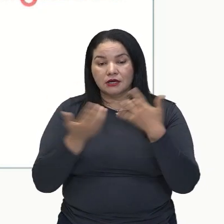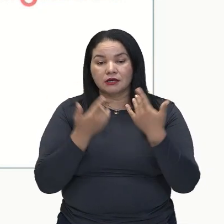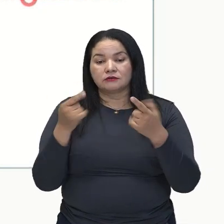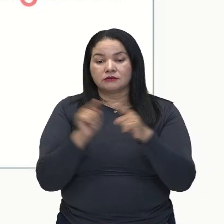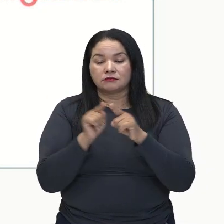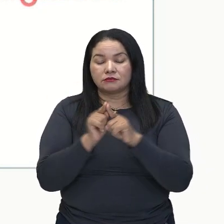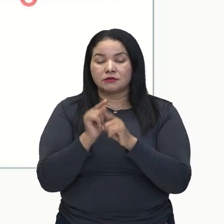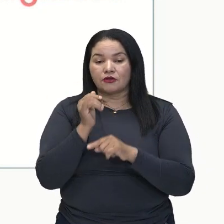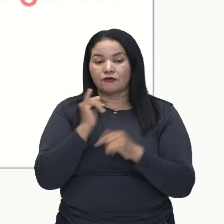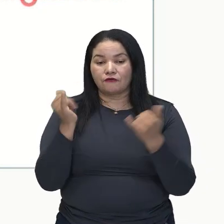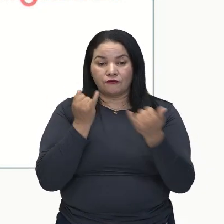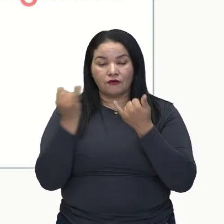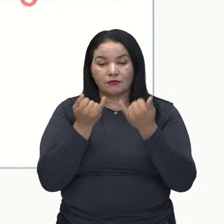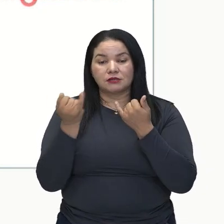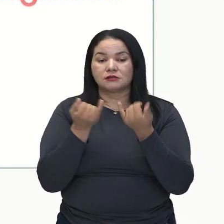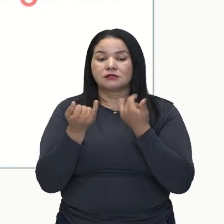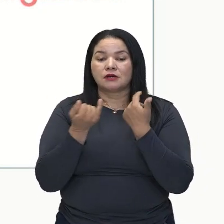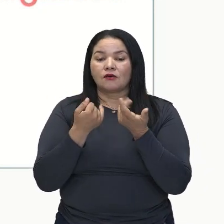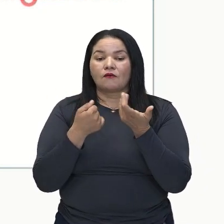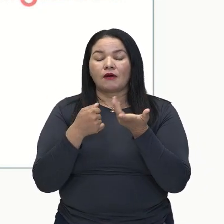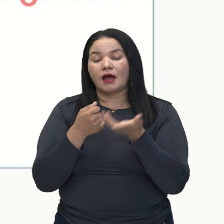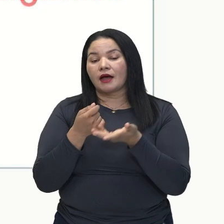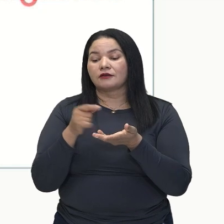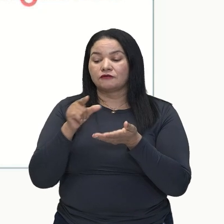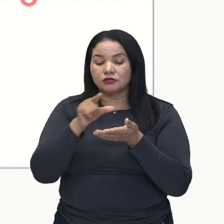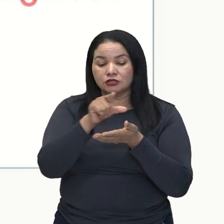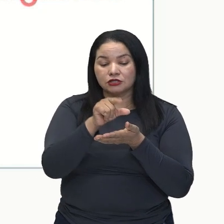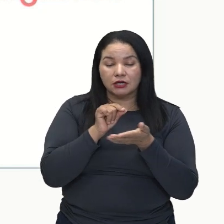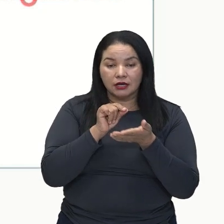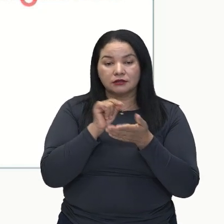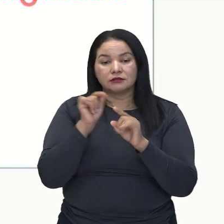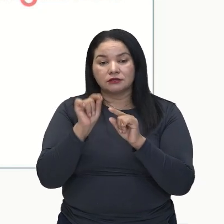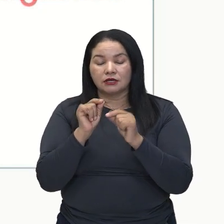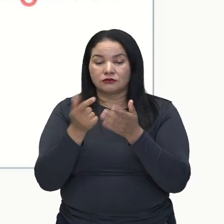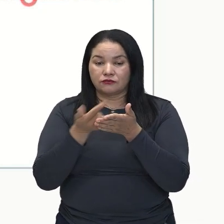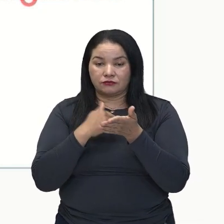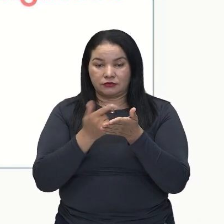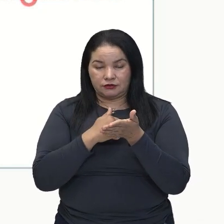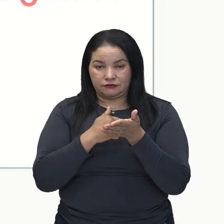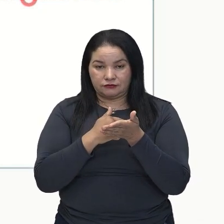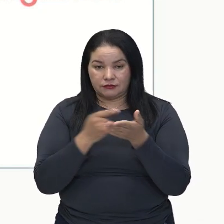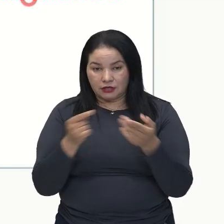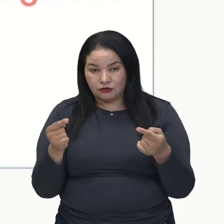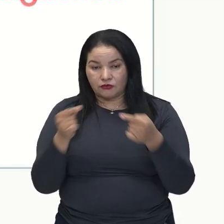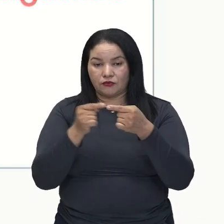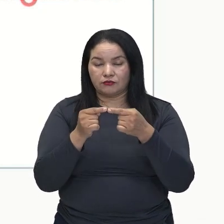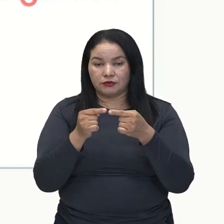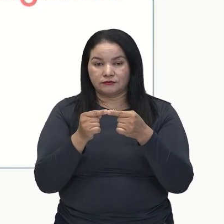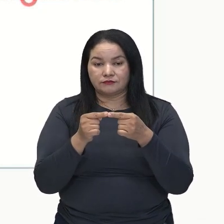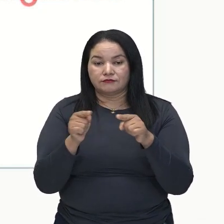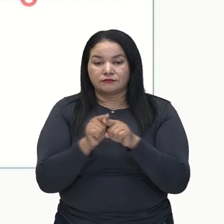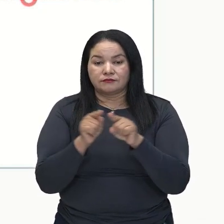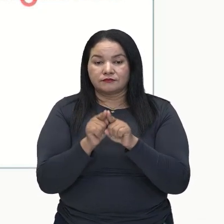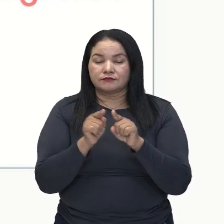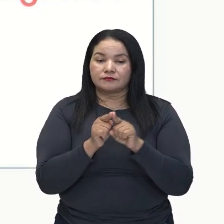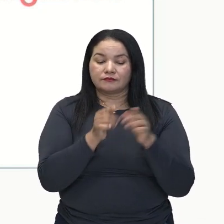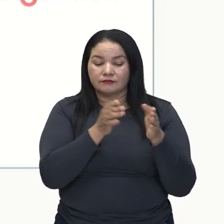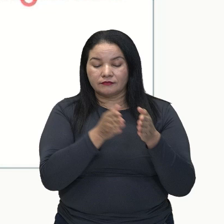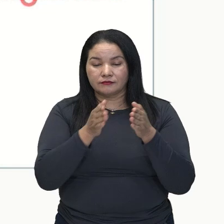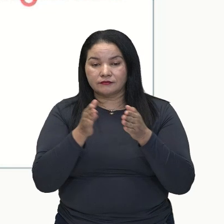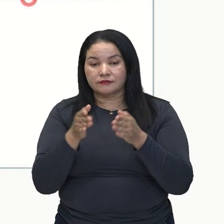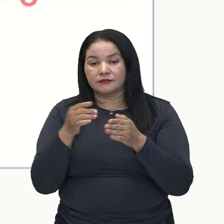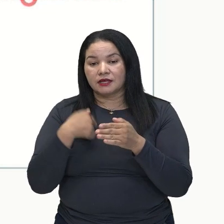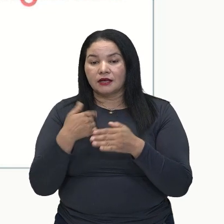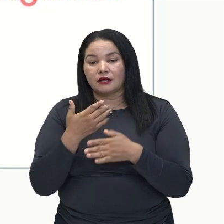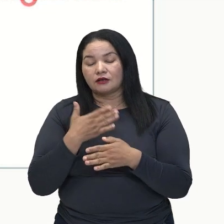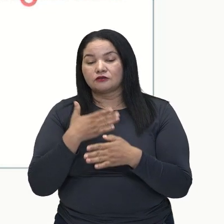livro. Quantas vezes recomecei a ordenação de episódios e quantas vezes me surpreendi